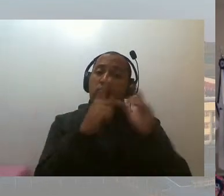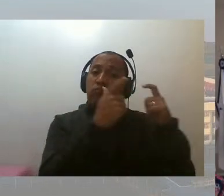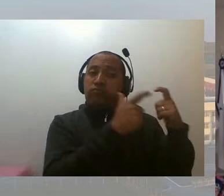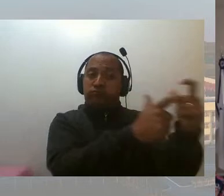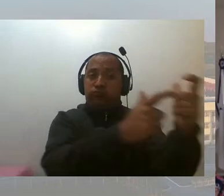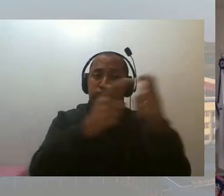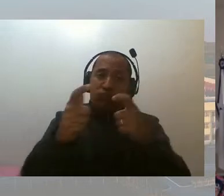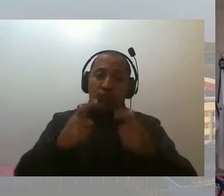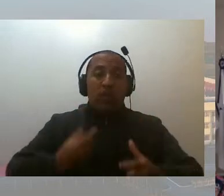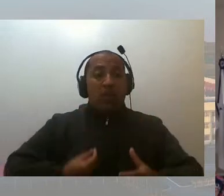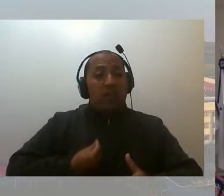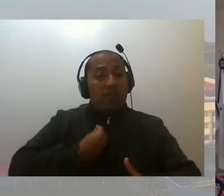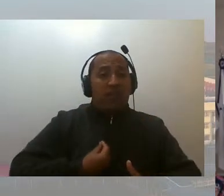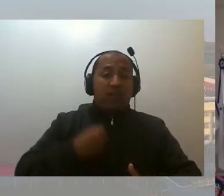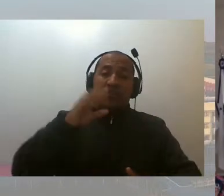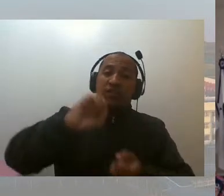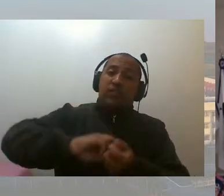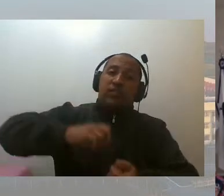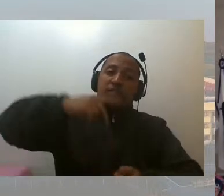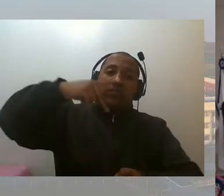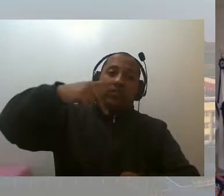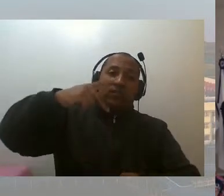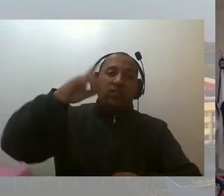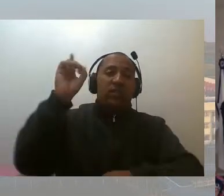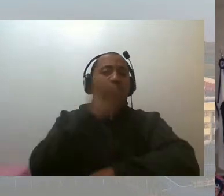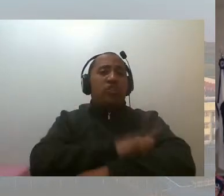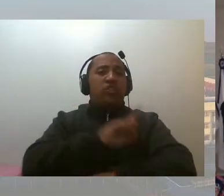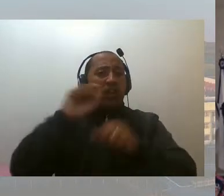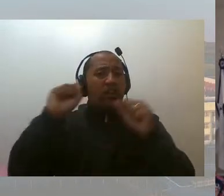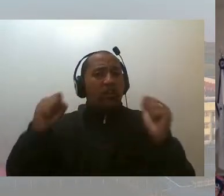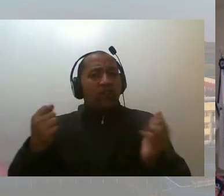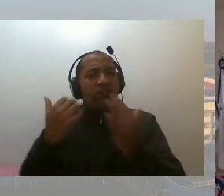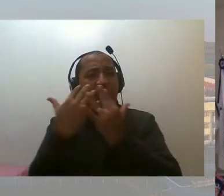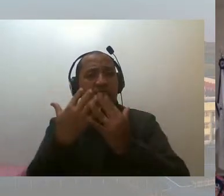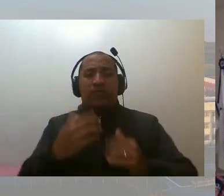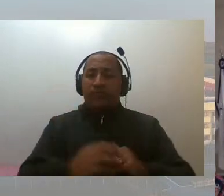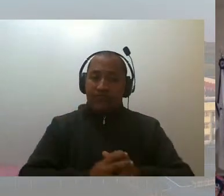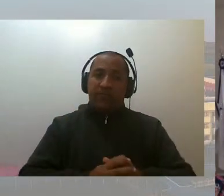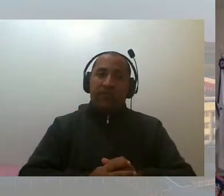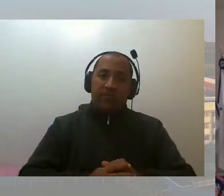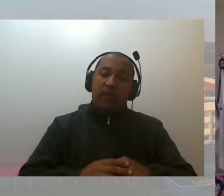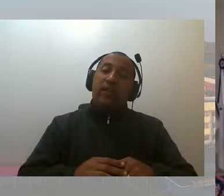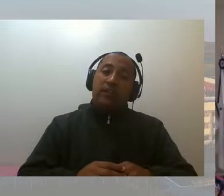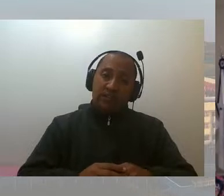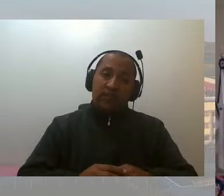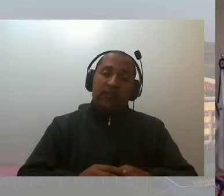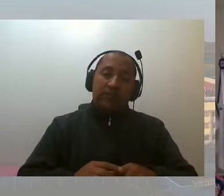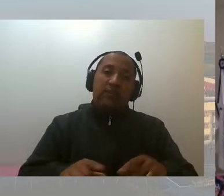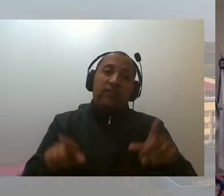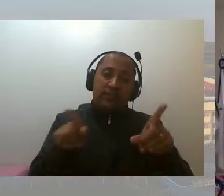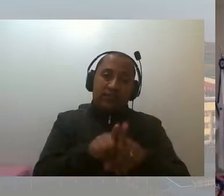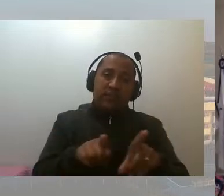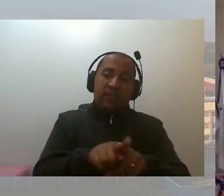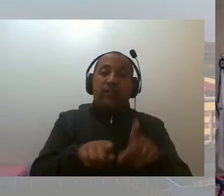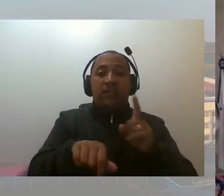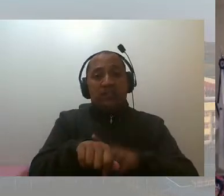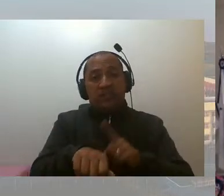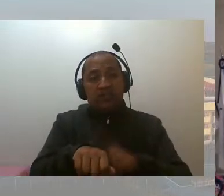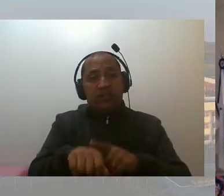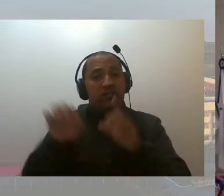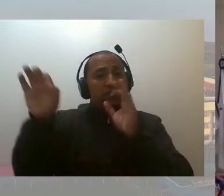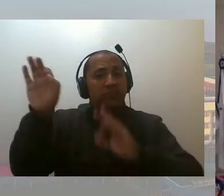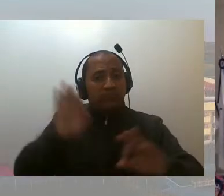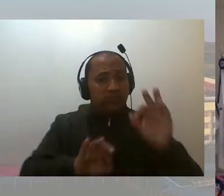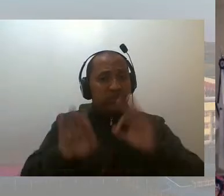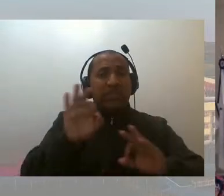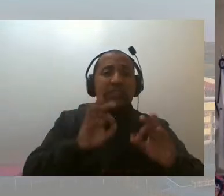estar vivendo o CIEP, não só nos dias do evento, mas em todo o momento em que o evento está sendo